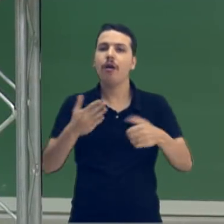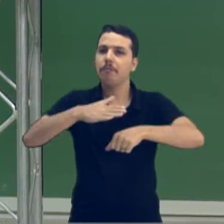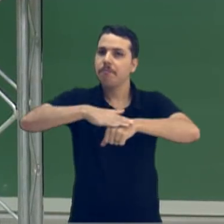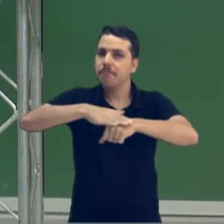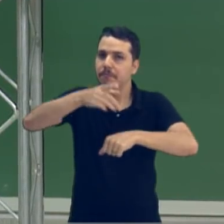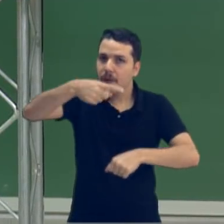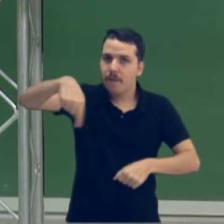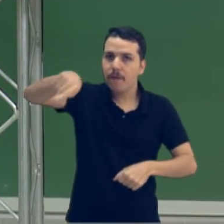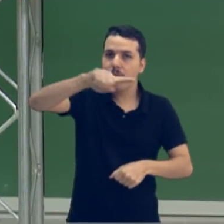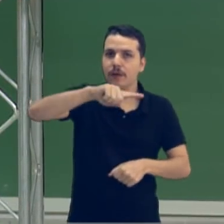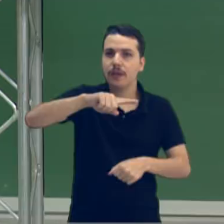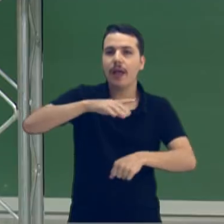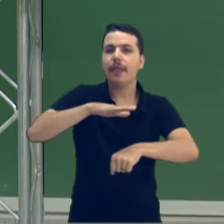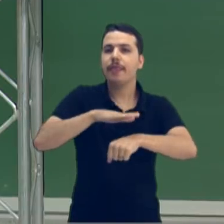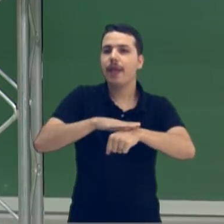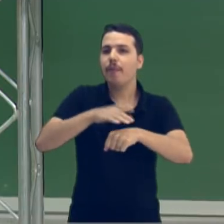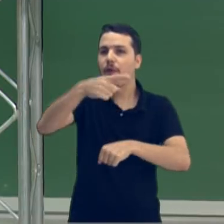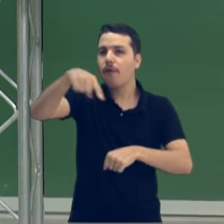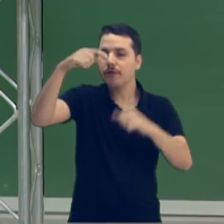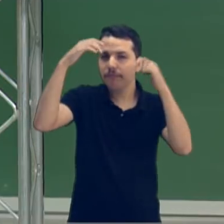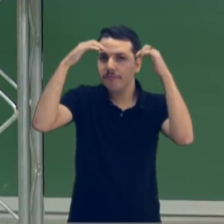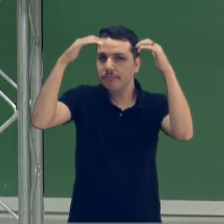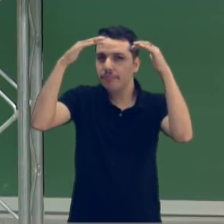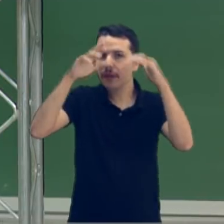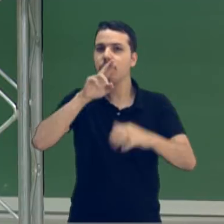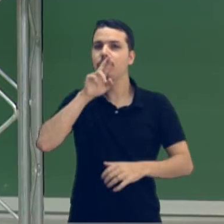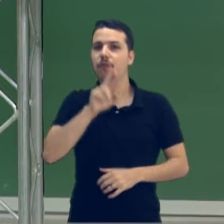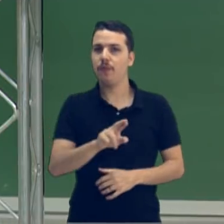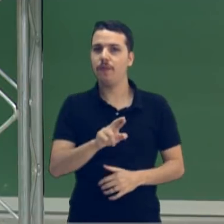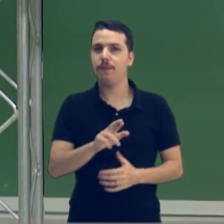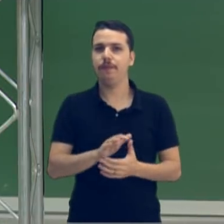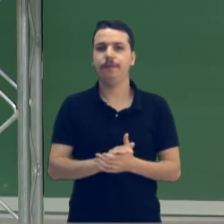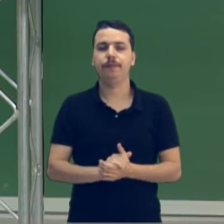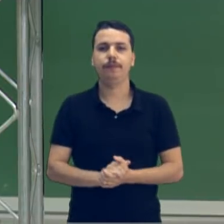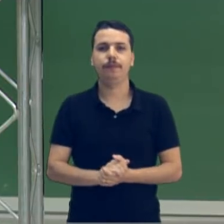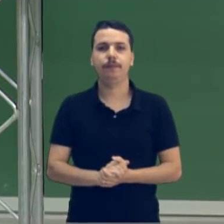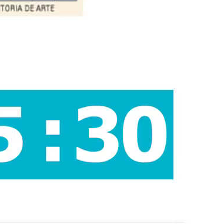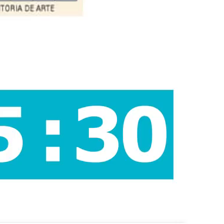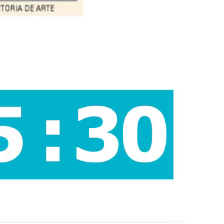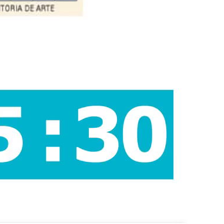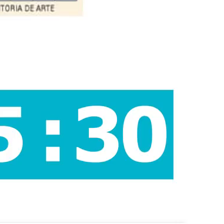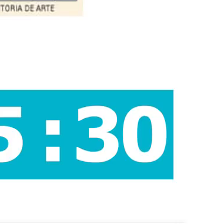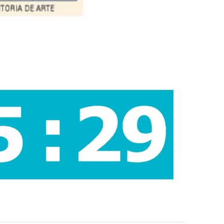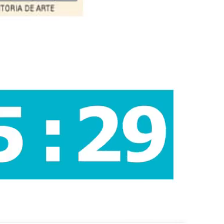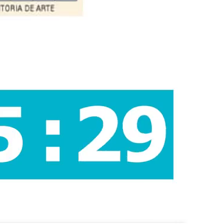agora. Tempo para vocês pensarem e responderem, ok?